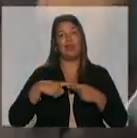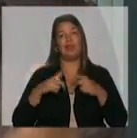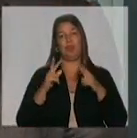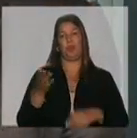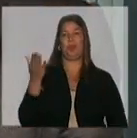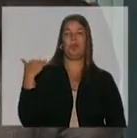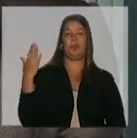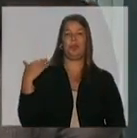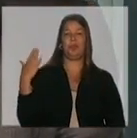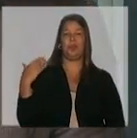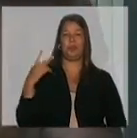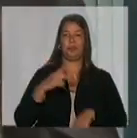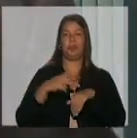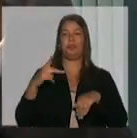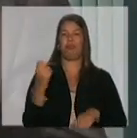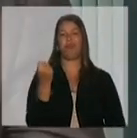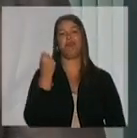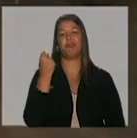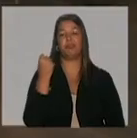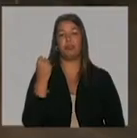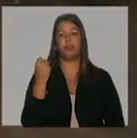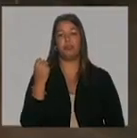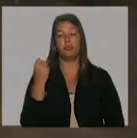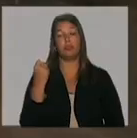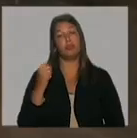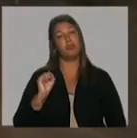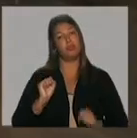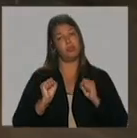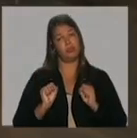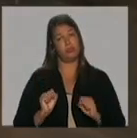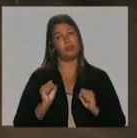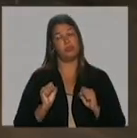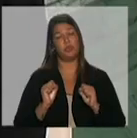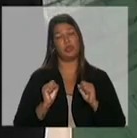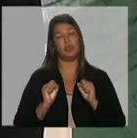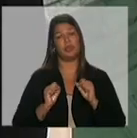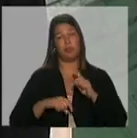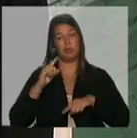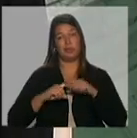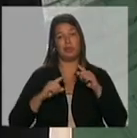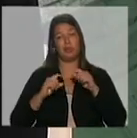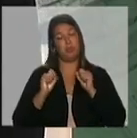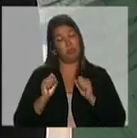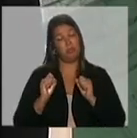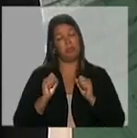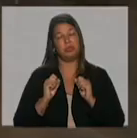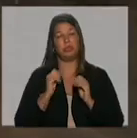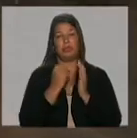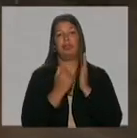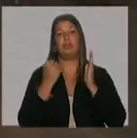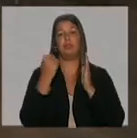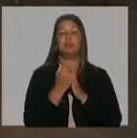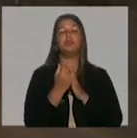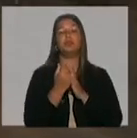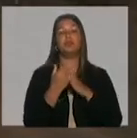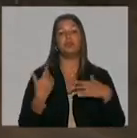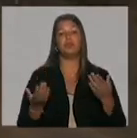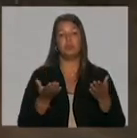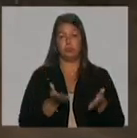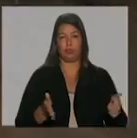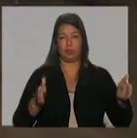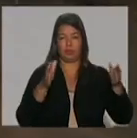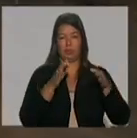voltar a ser Petrobras. É isso que o Rio de Janeiro precisa. Com o aumento da produção, é provável que isso aconteça. O custo do barril do petróleo,